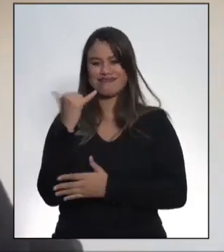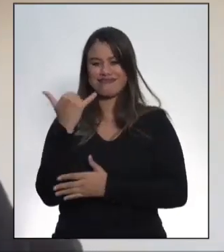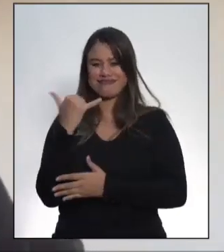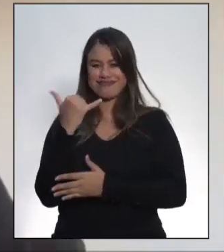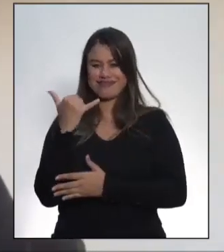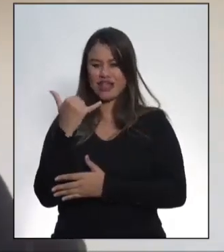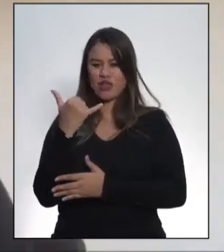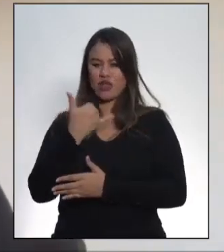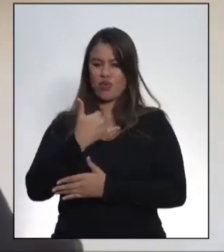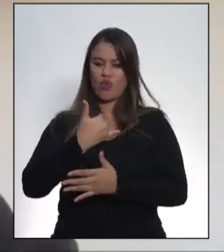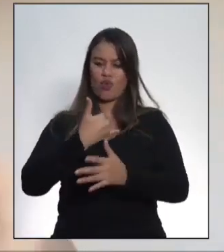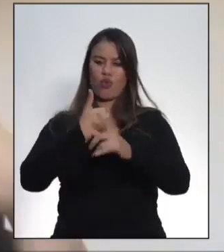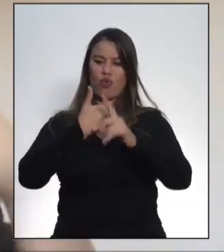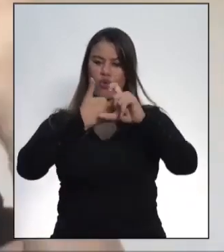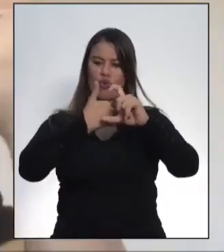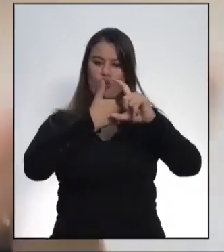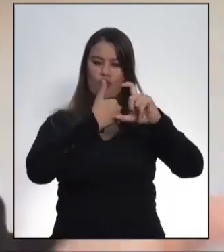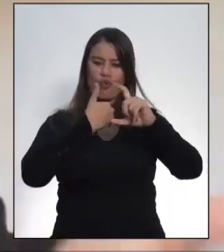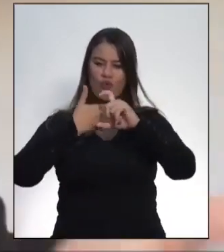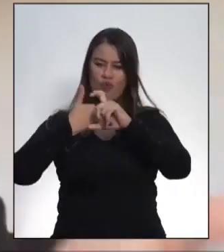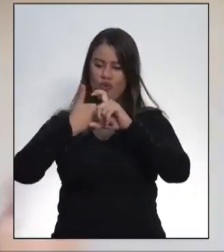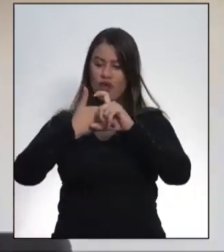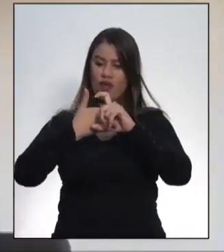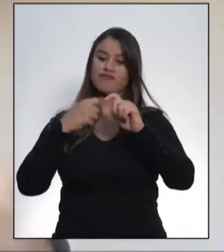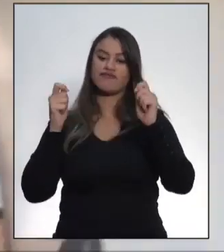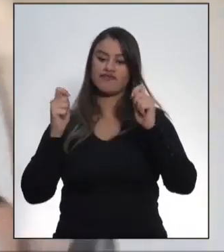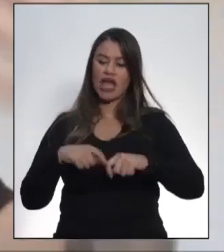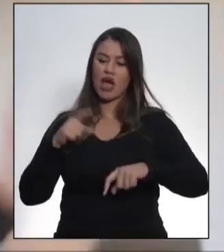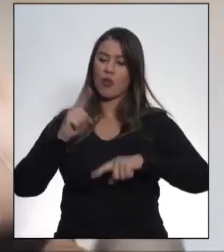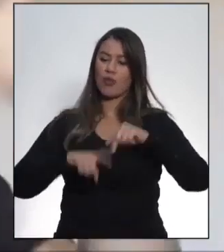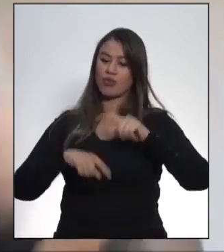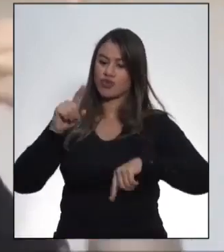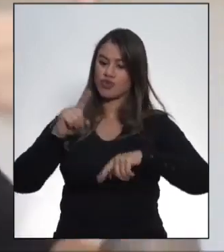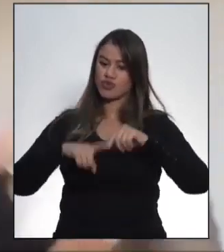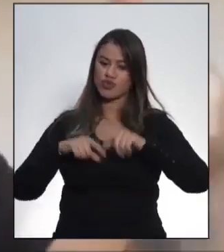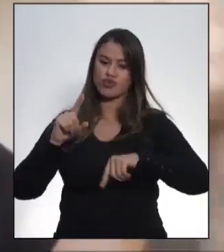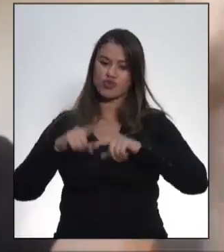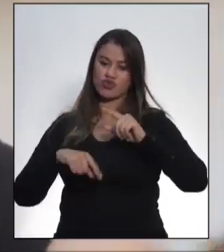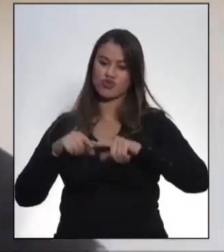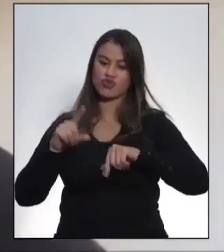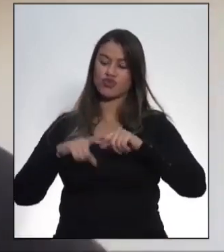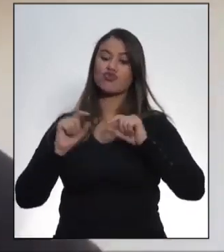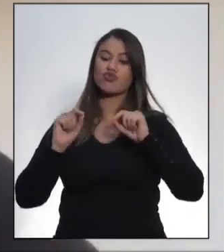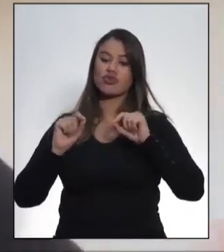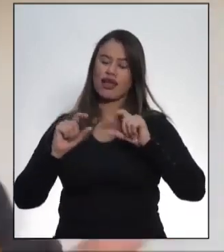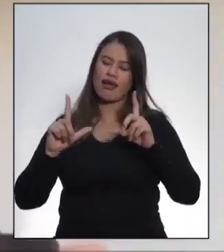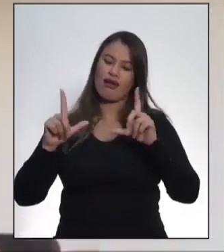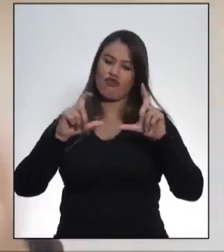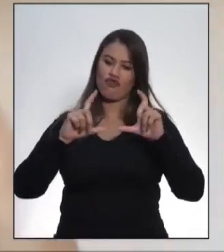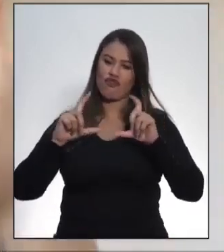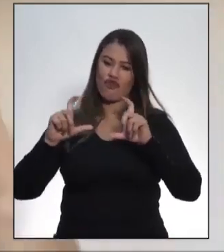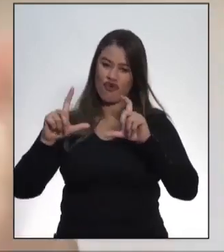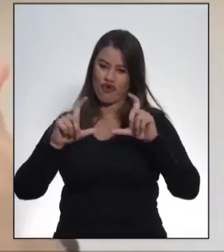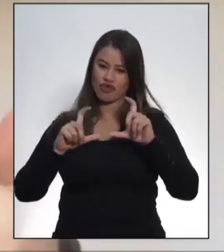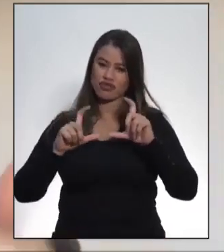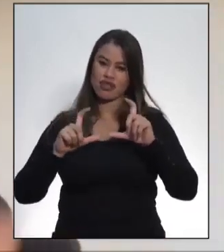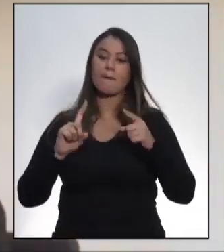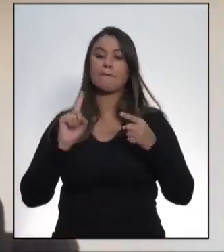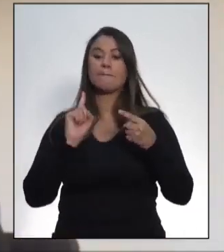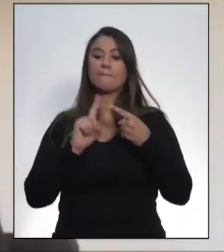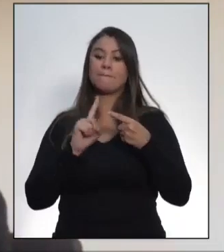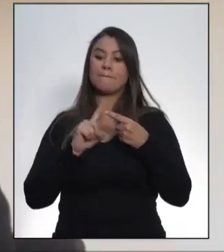pode fotografar melhor o produto? Se o teu produto vão ser fotografias, a primeira